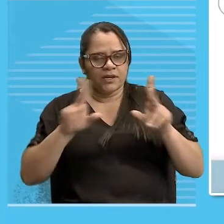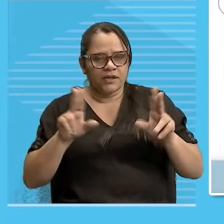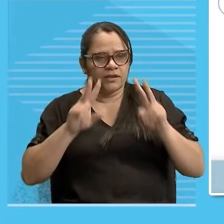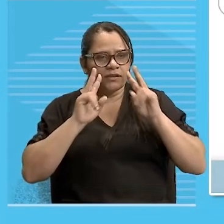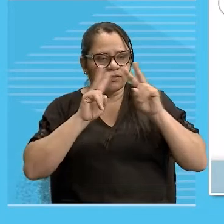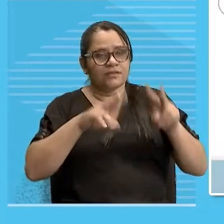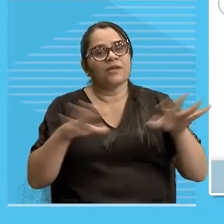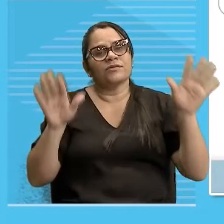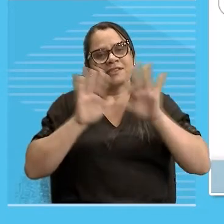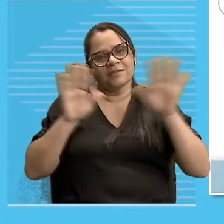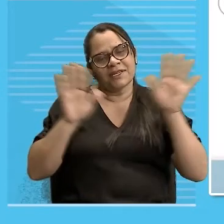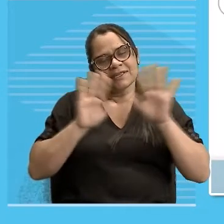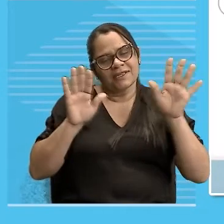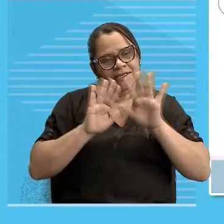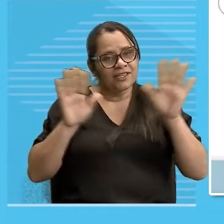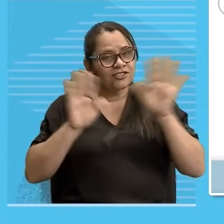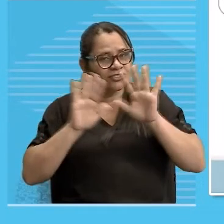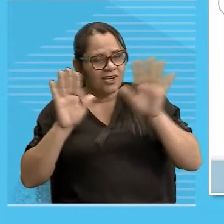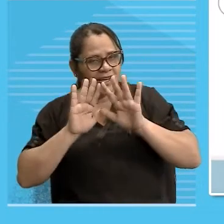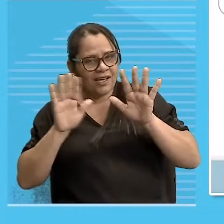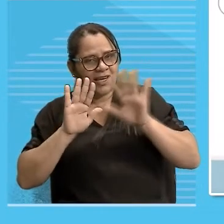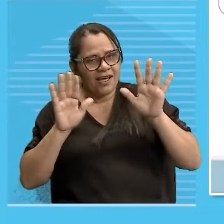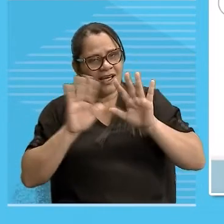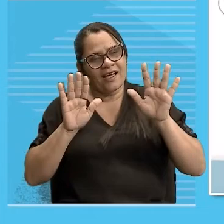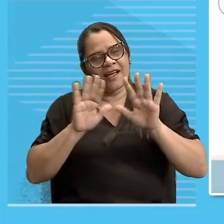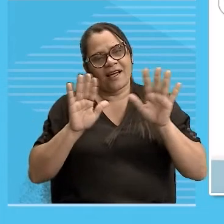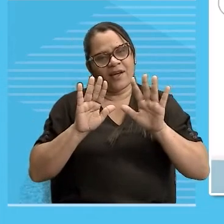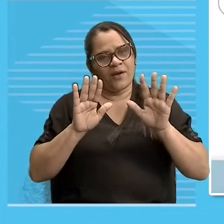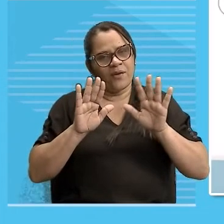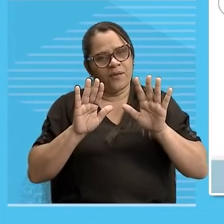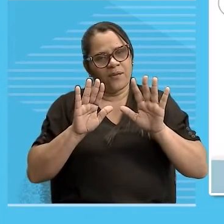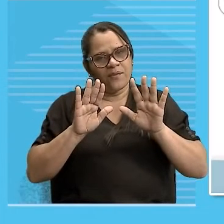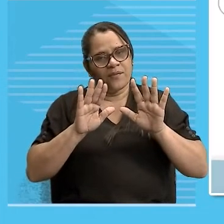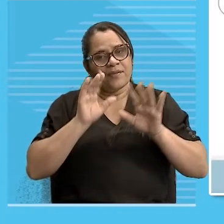Despedida. Tchau, adeus, até logo. Bye.